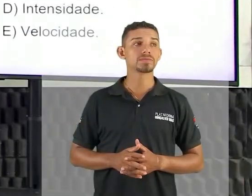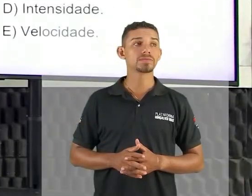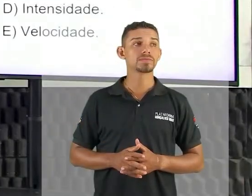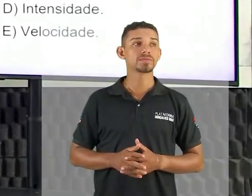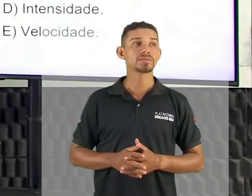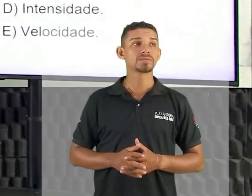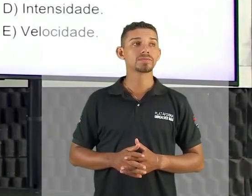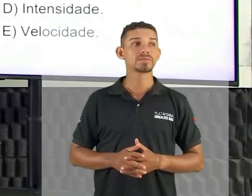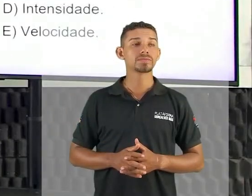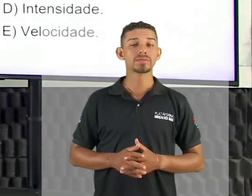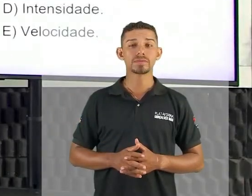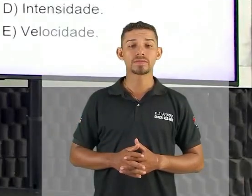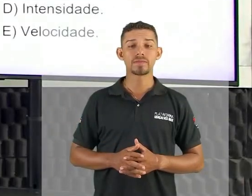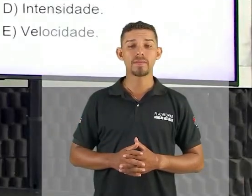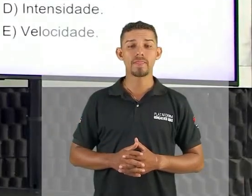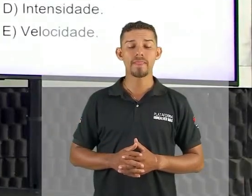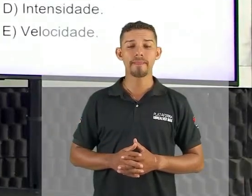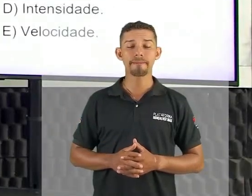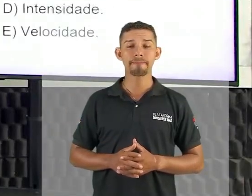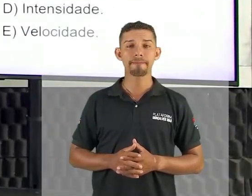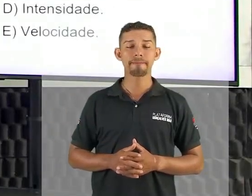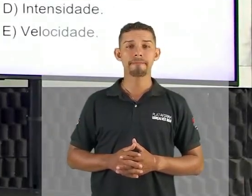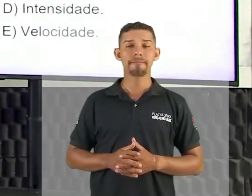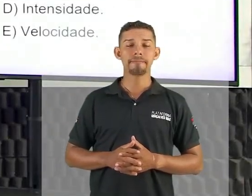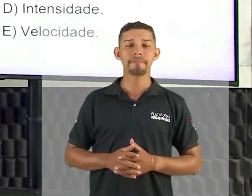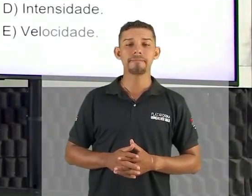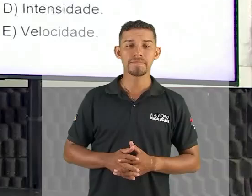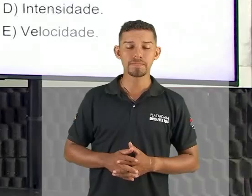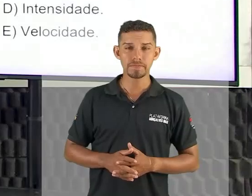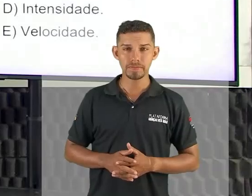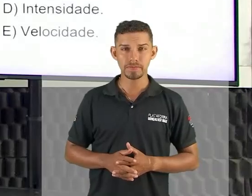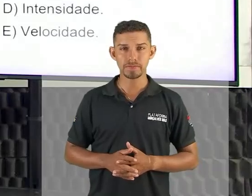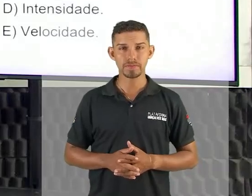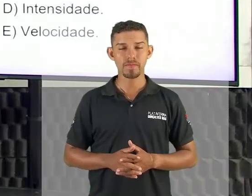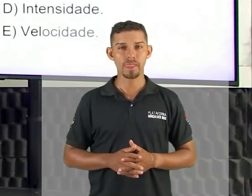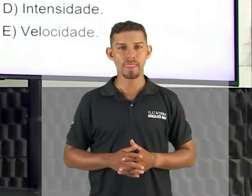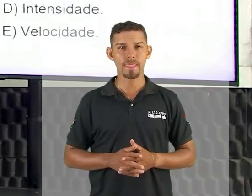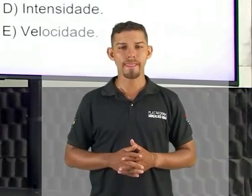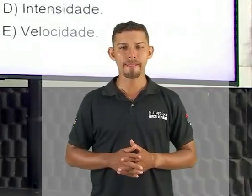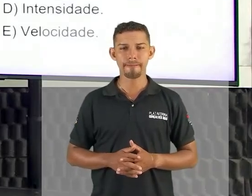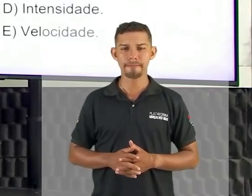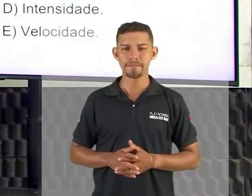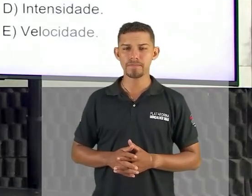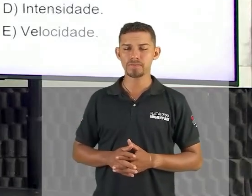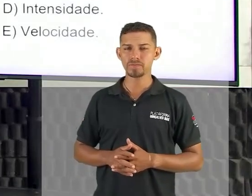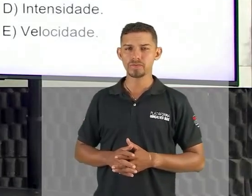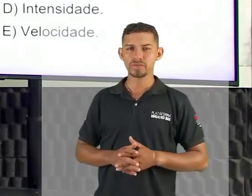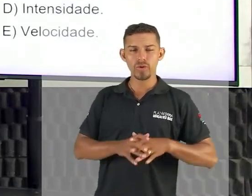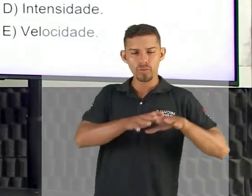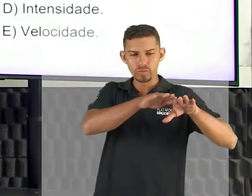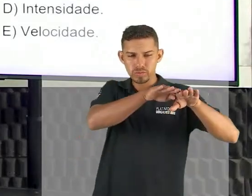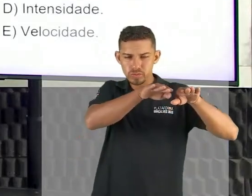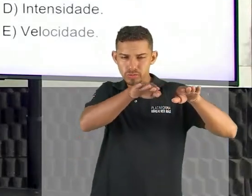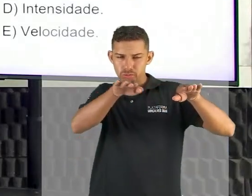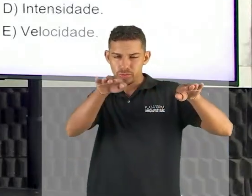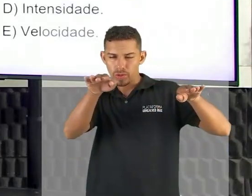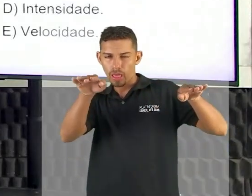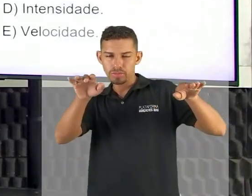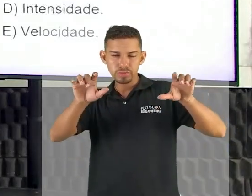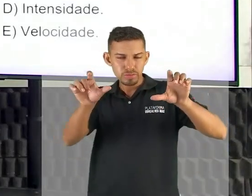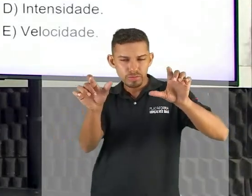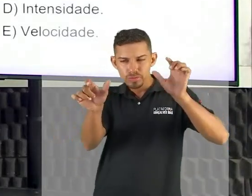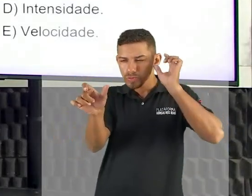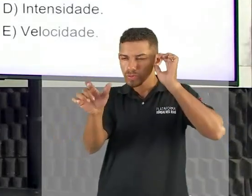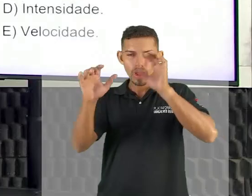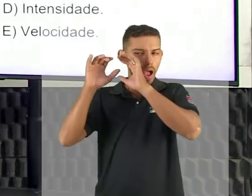questão 35 diz assim ó ao sintonizar uma estação de rádio AM o ouvinte